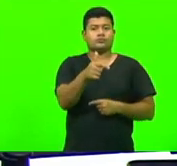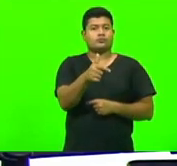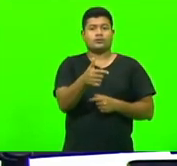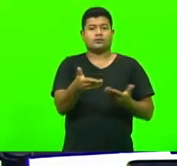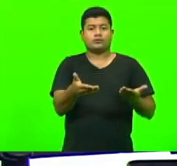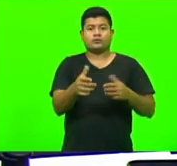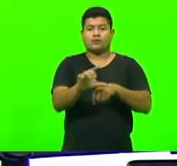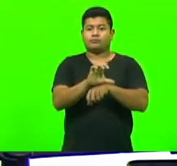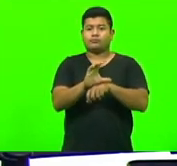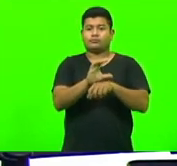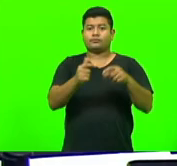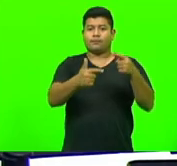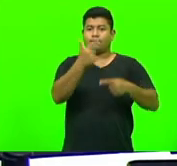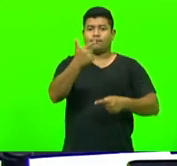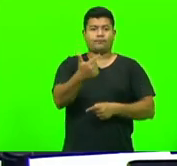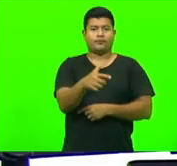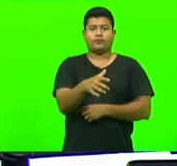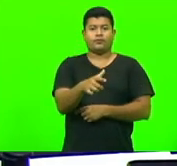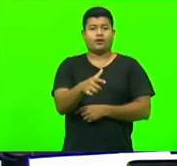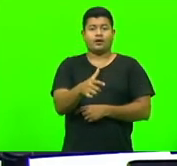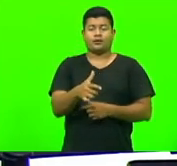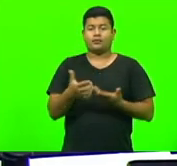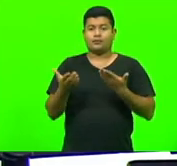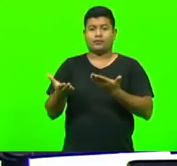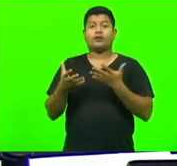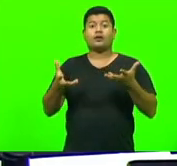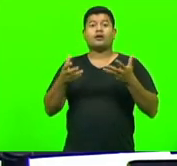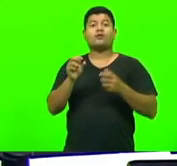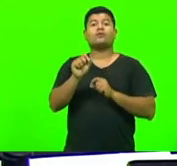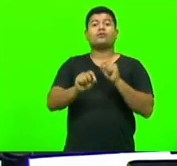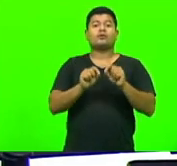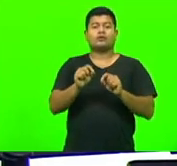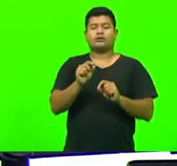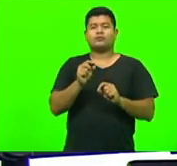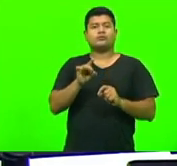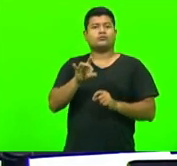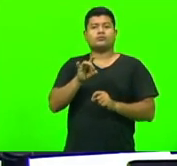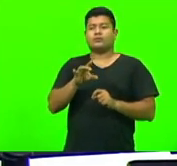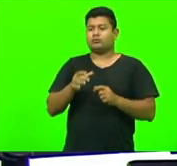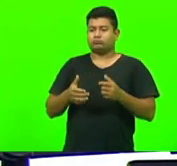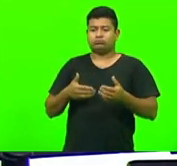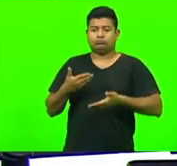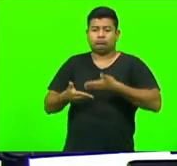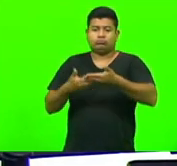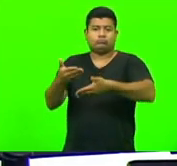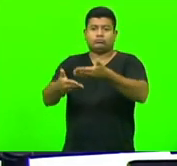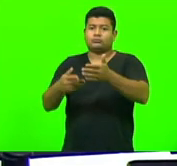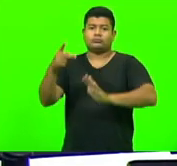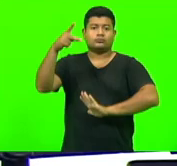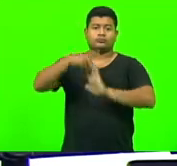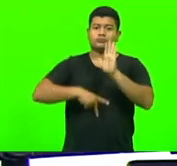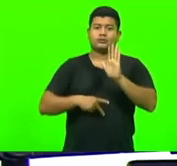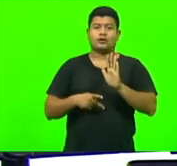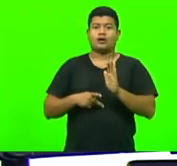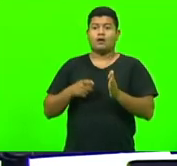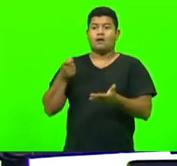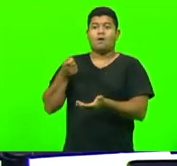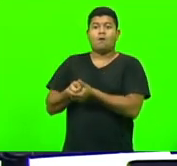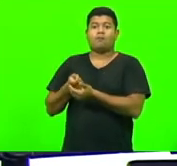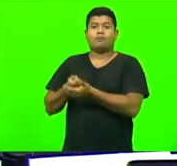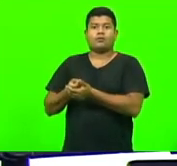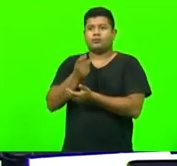quer que tramite um projeto no qual não obriguem as pessoas que, para ingressar num lugar,